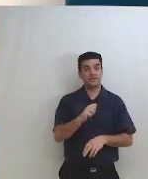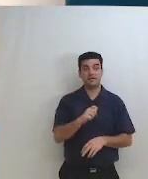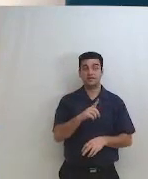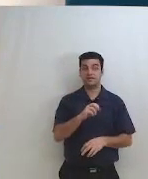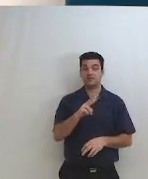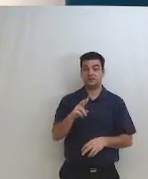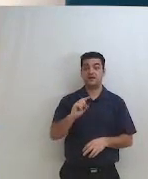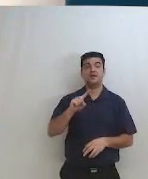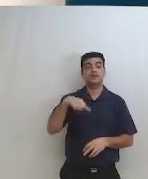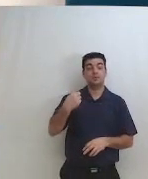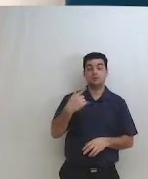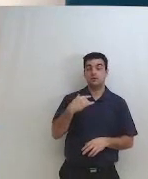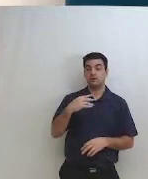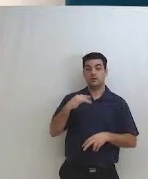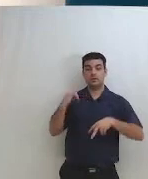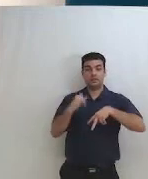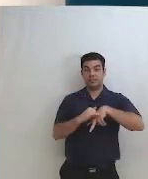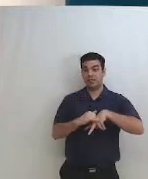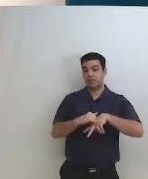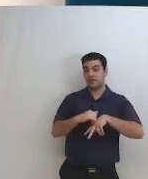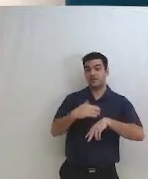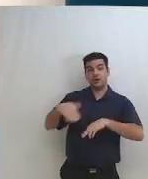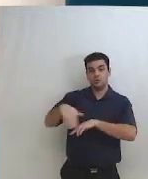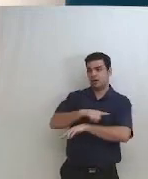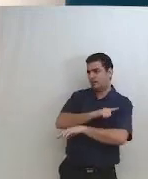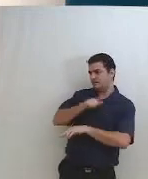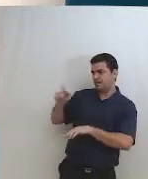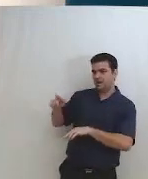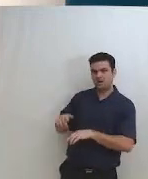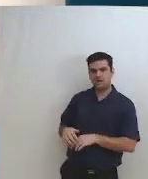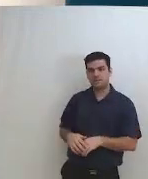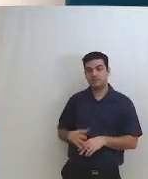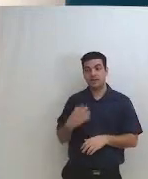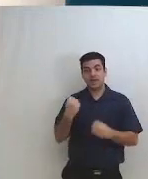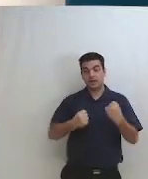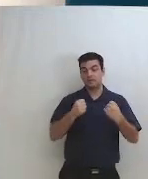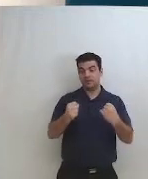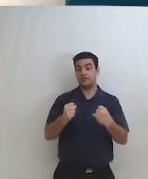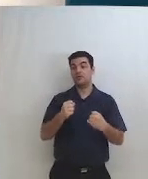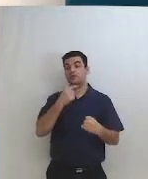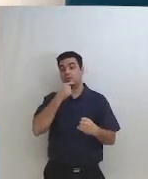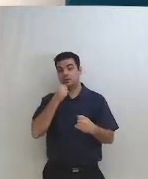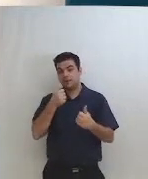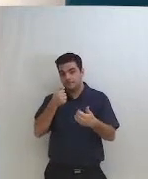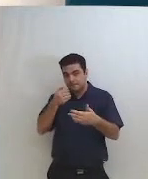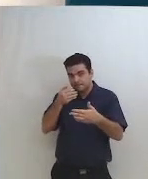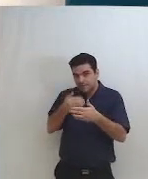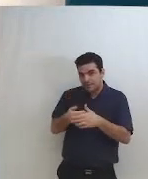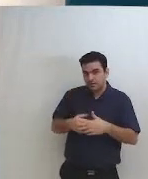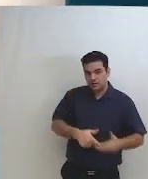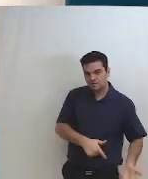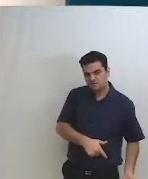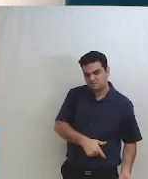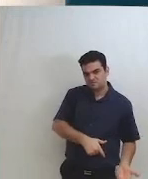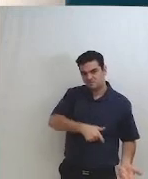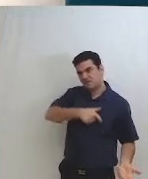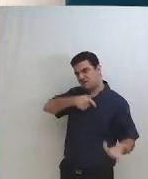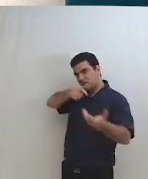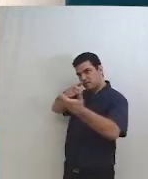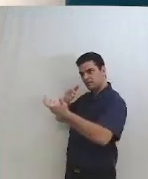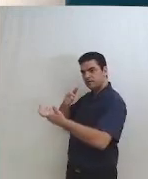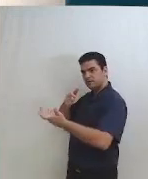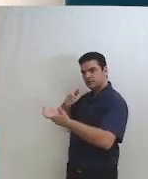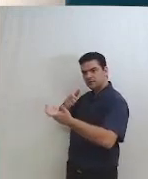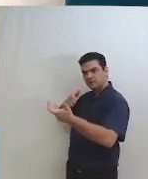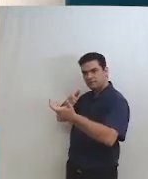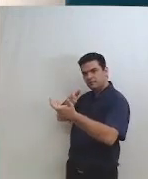que se encontrava em via pública. Aderbal estacionou e Douglas, que estava na posse de uma espingarda calibre 12, foi até ofendido, efetuando um disparo de arma de